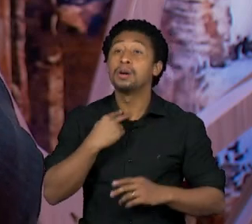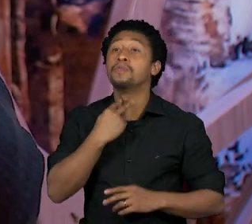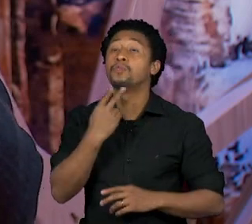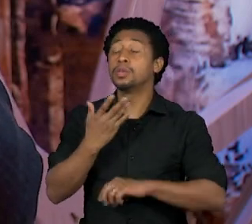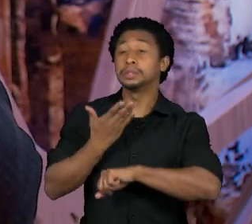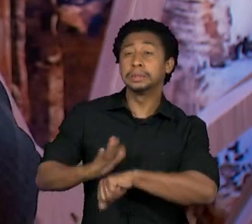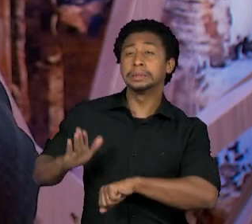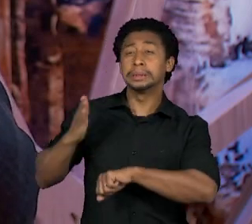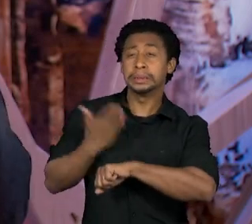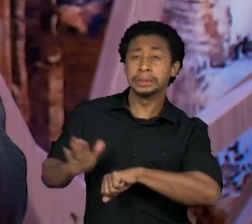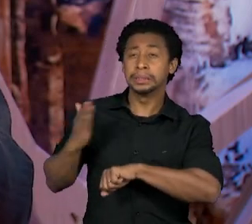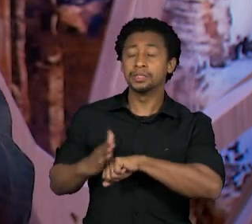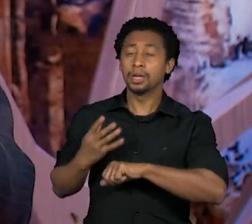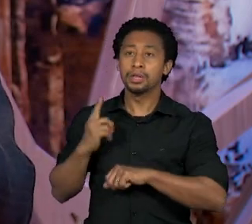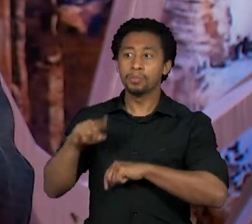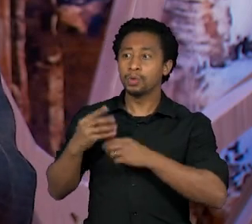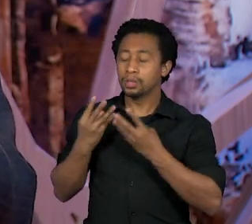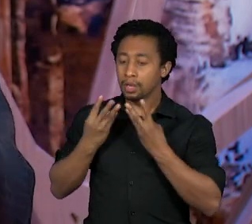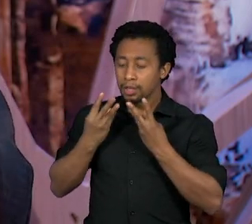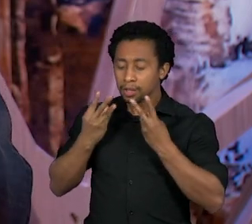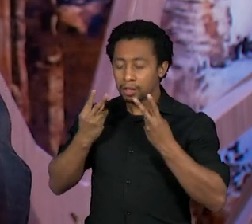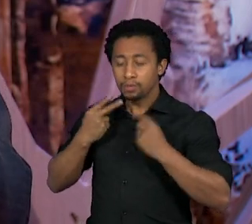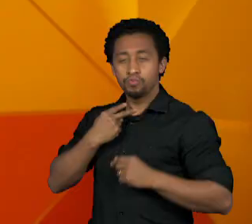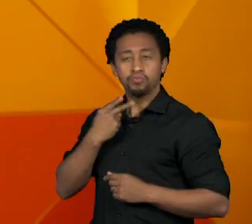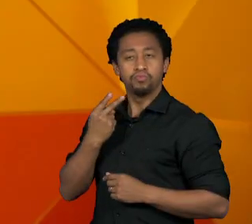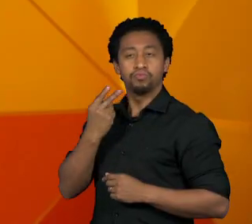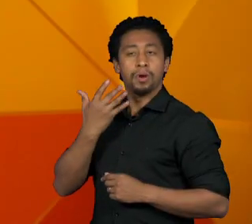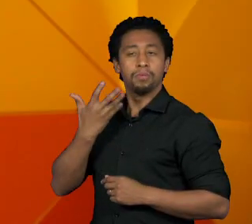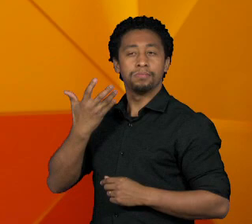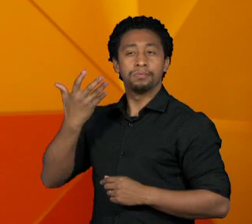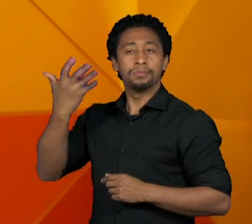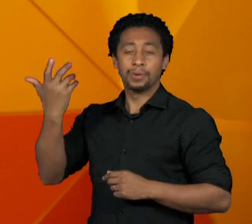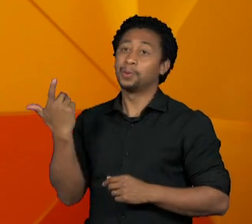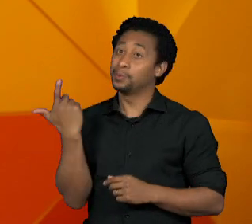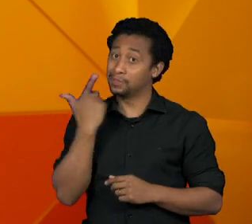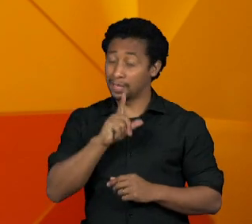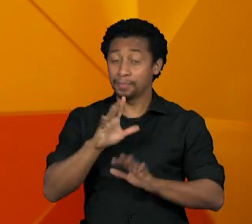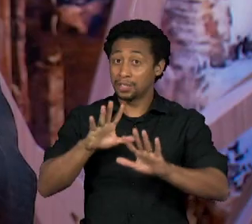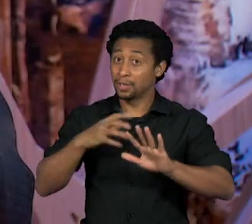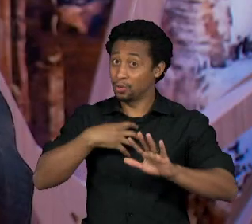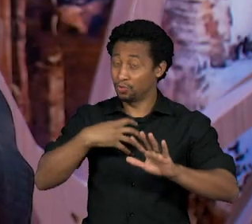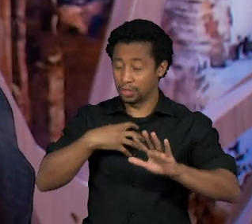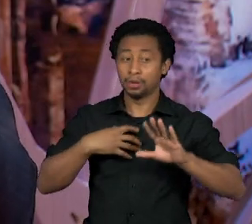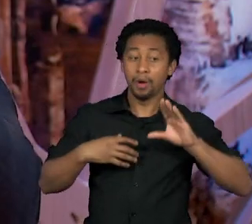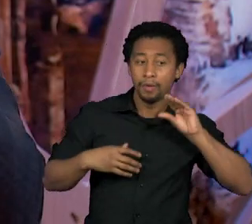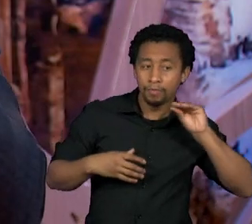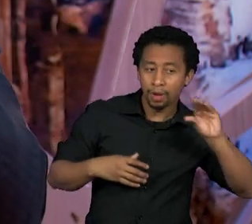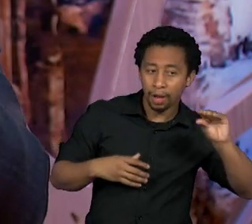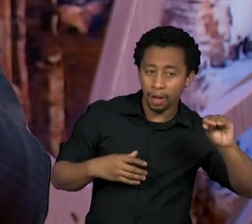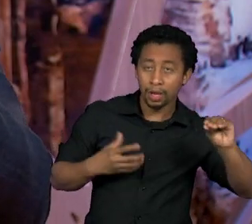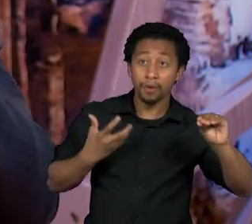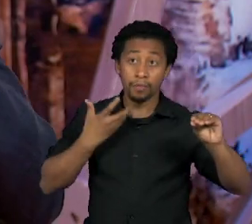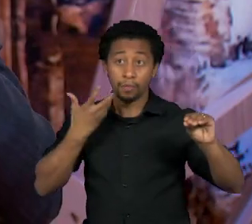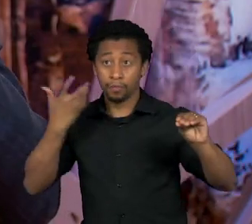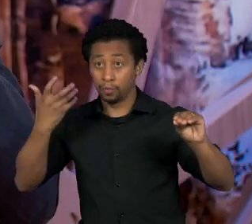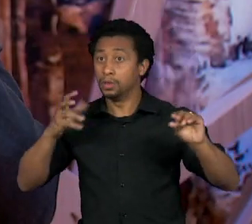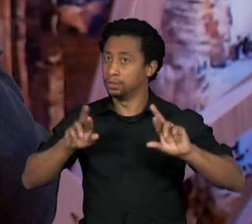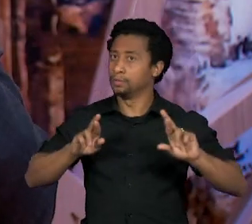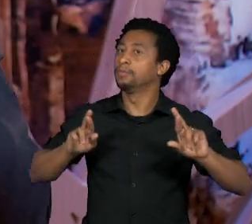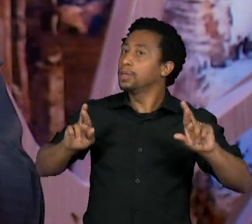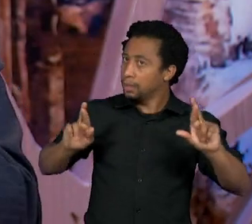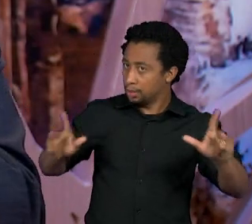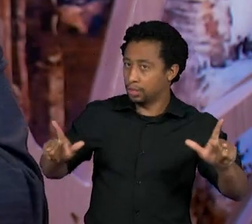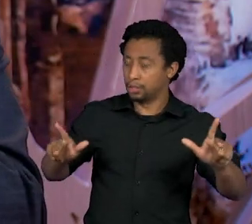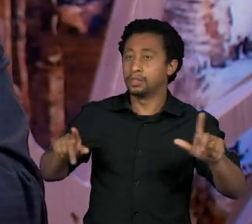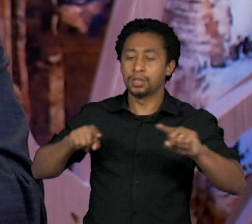que não são naturais da fala ou do canto popular, o canto lírico. Você desenvolve esses